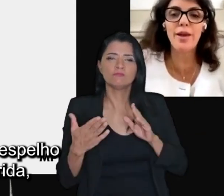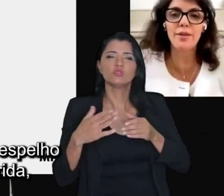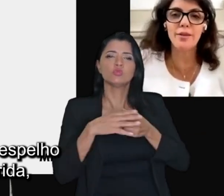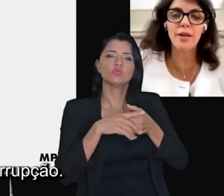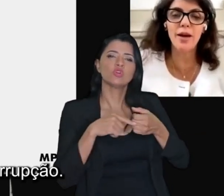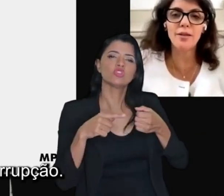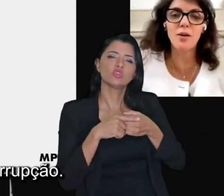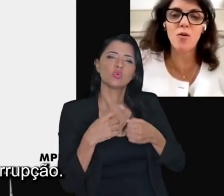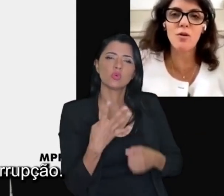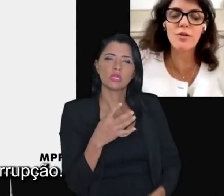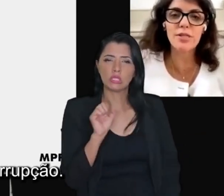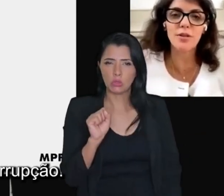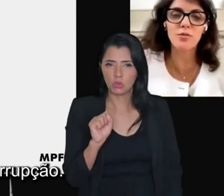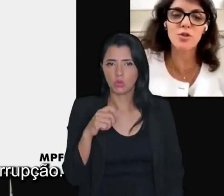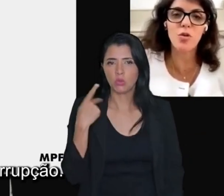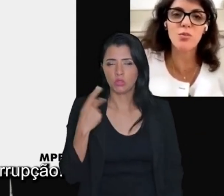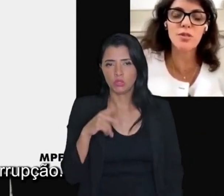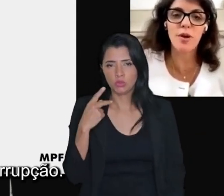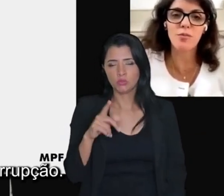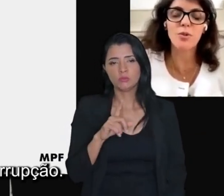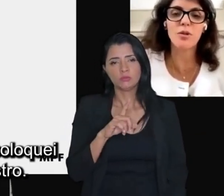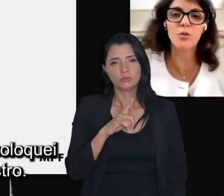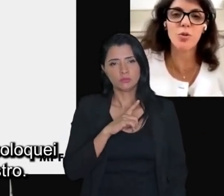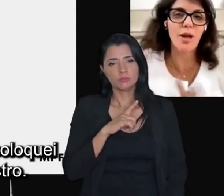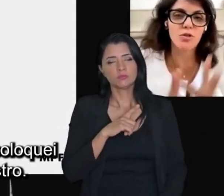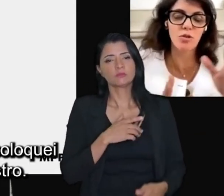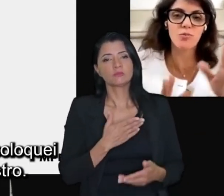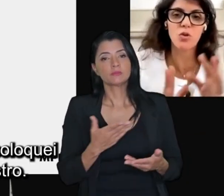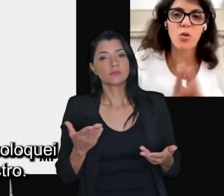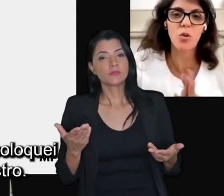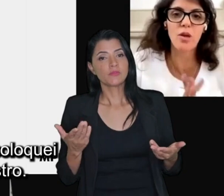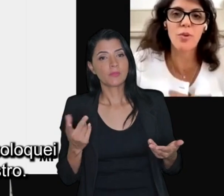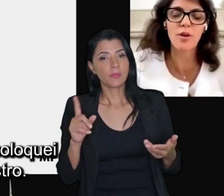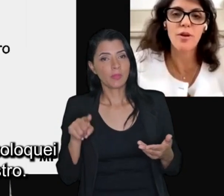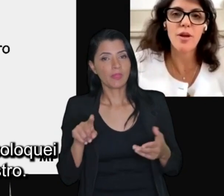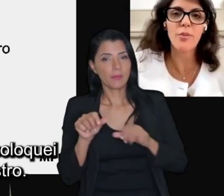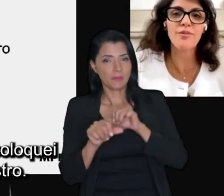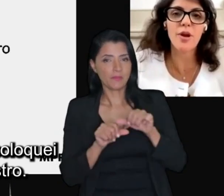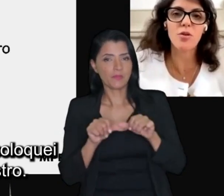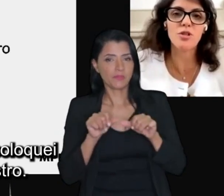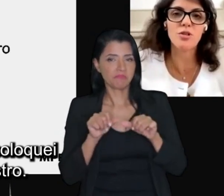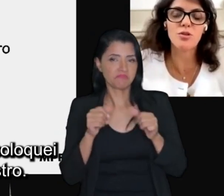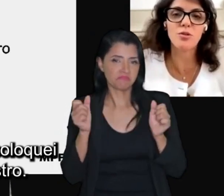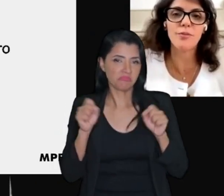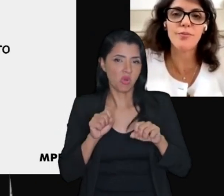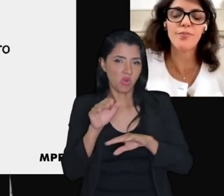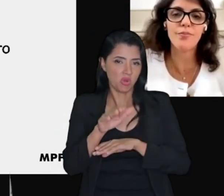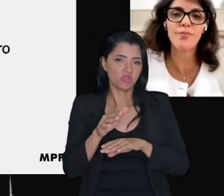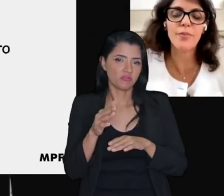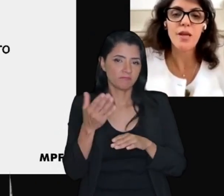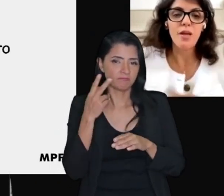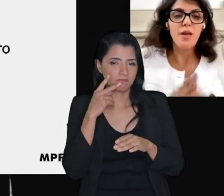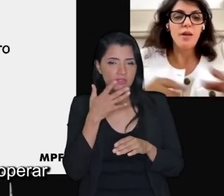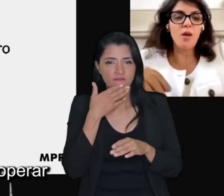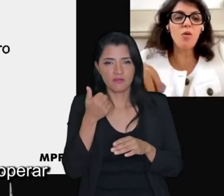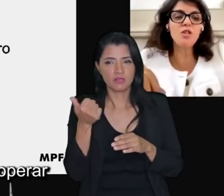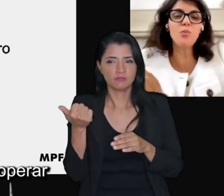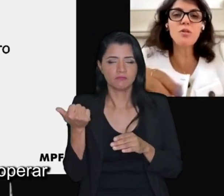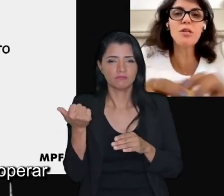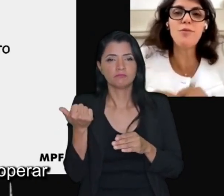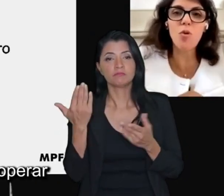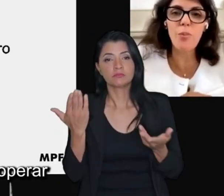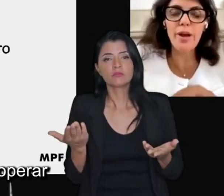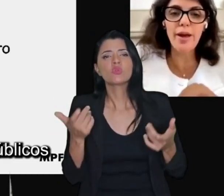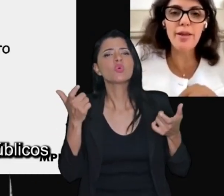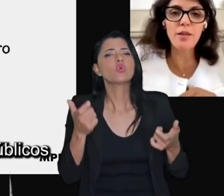48 de mérito, tá? Da Convenção de Corrupção. Podemos pular, só coloquei para ficar o registro. Então,